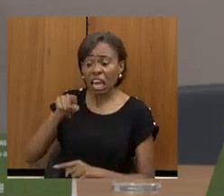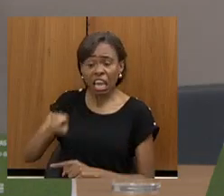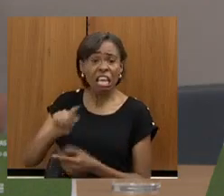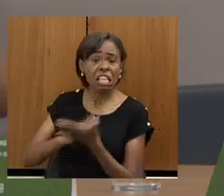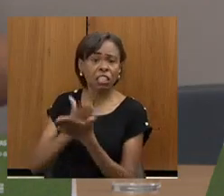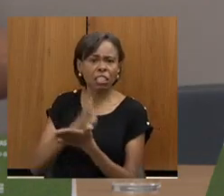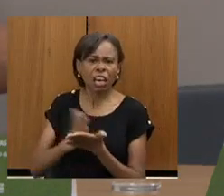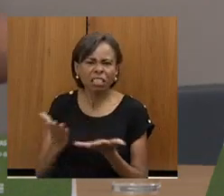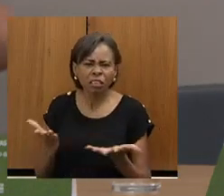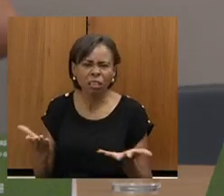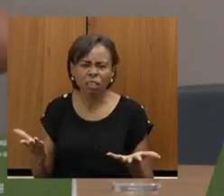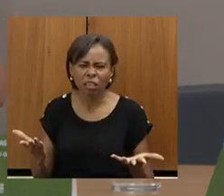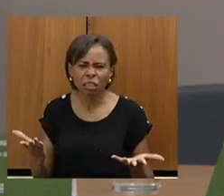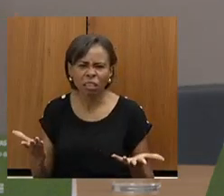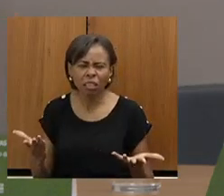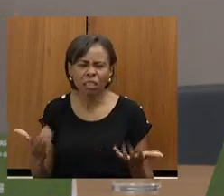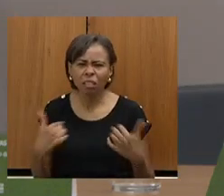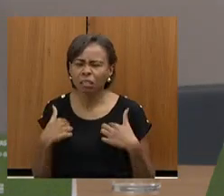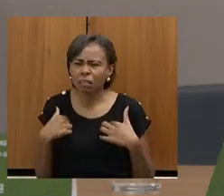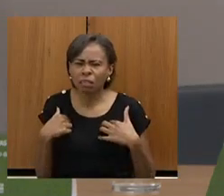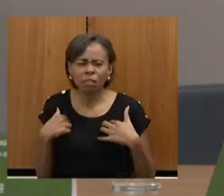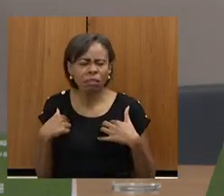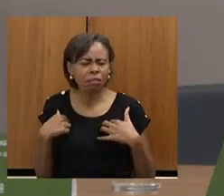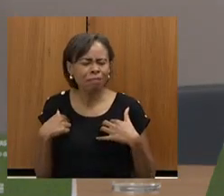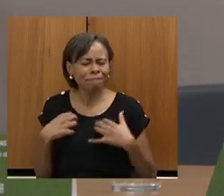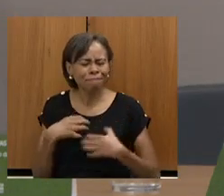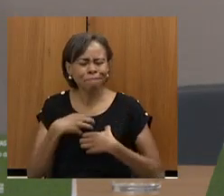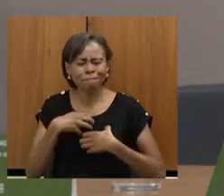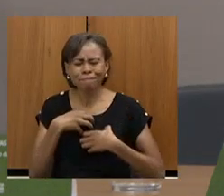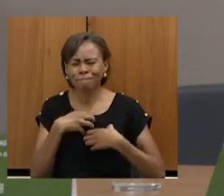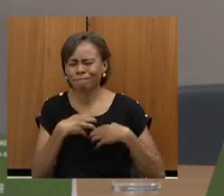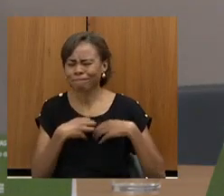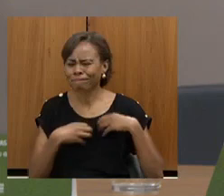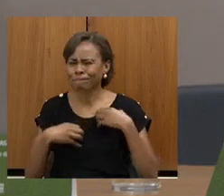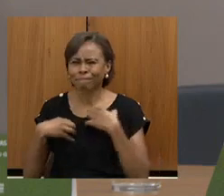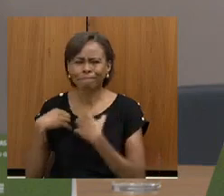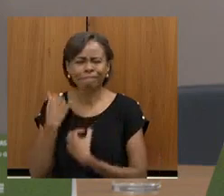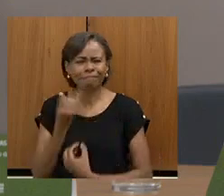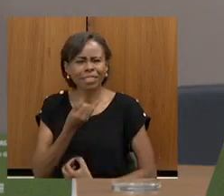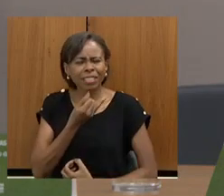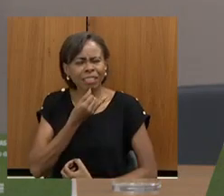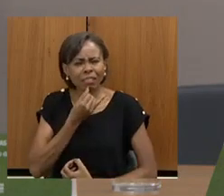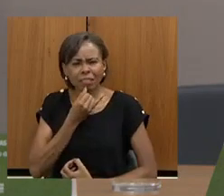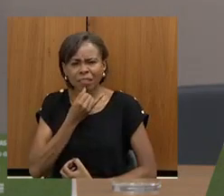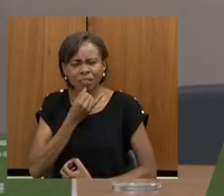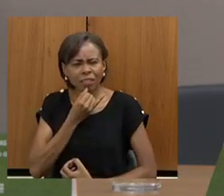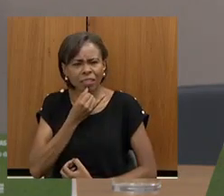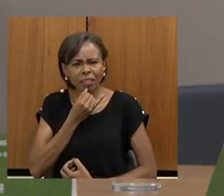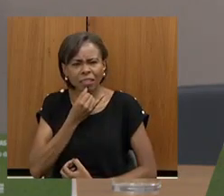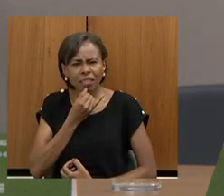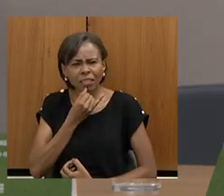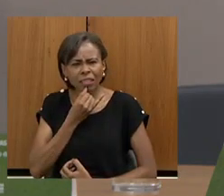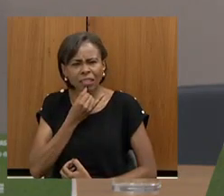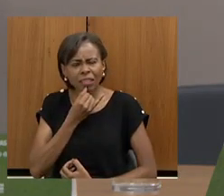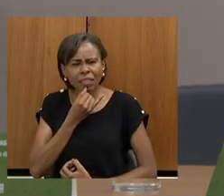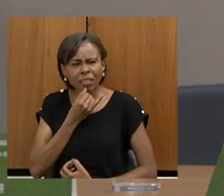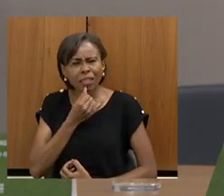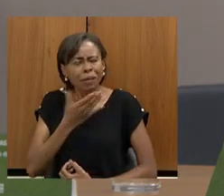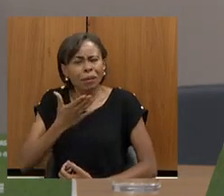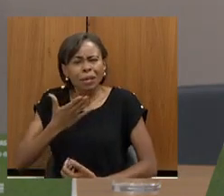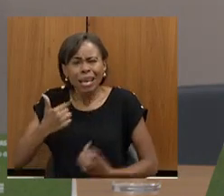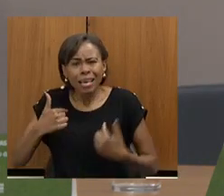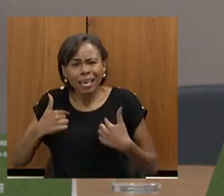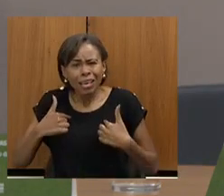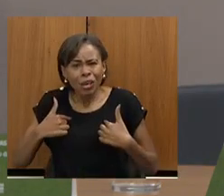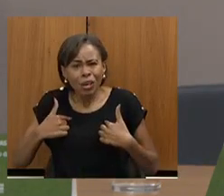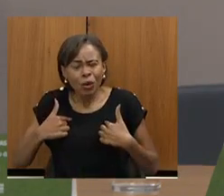Eu saí dessa reunião muito machucada. Eu sabendo por todas as mães que meu filho não é